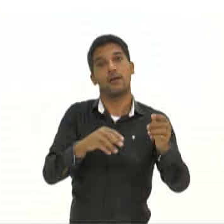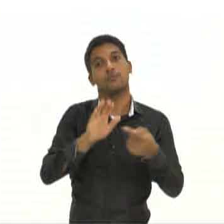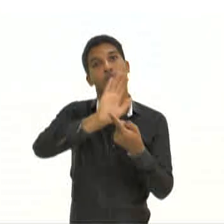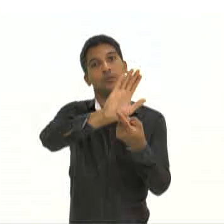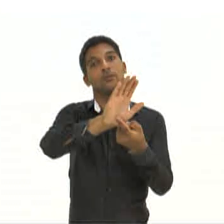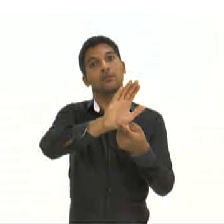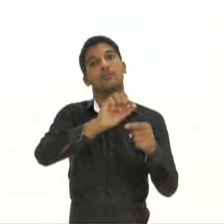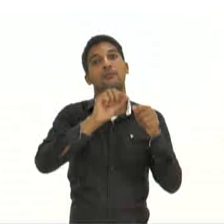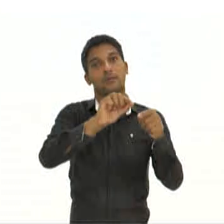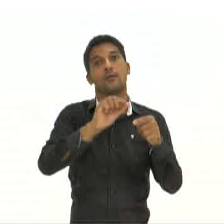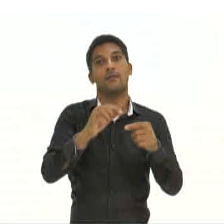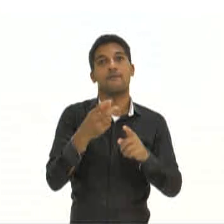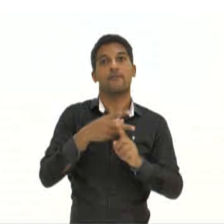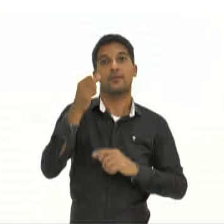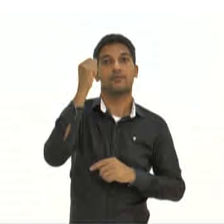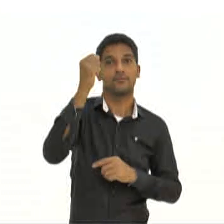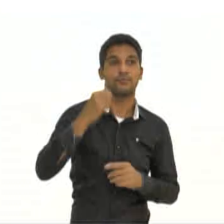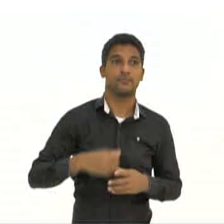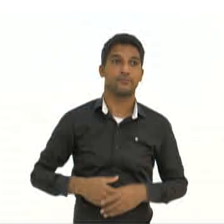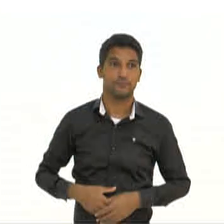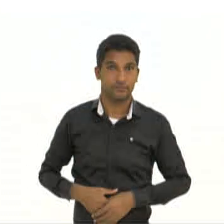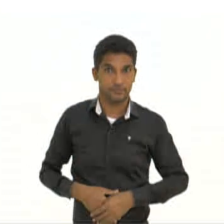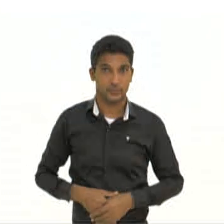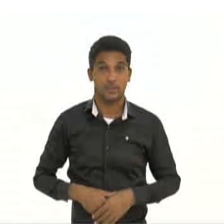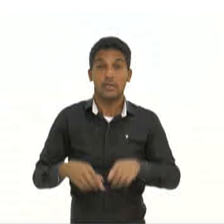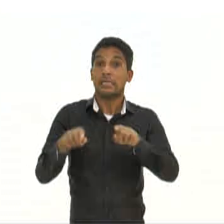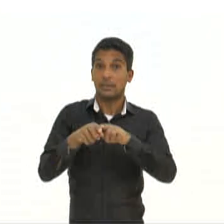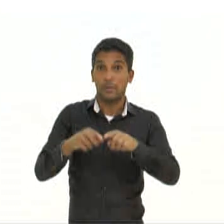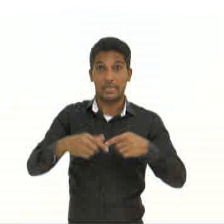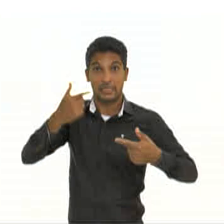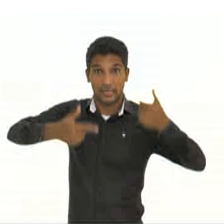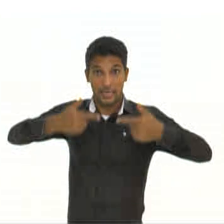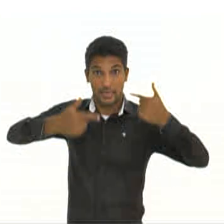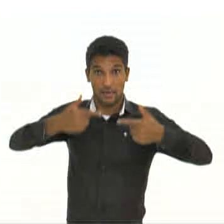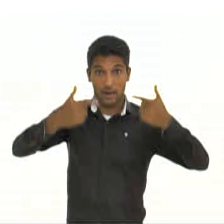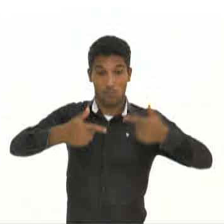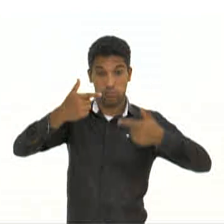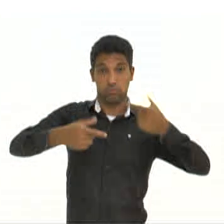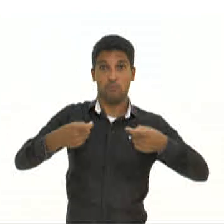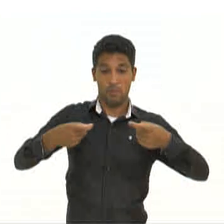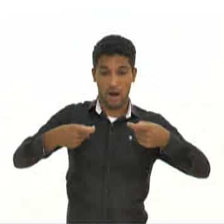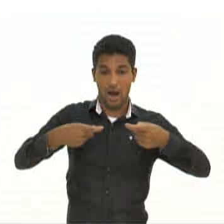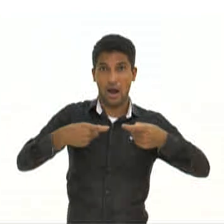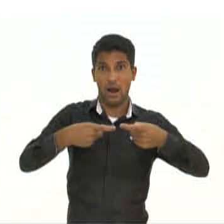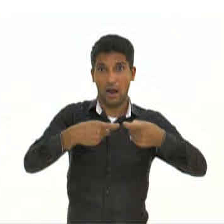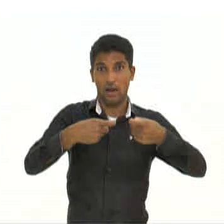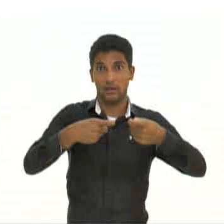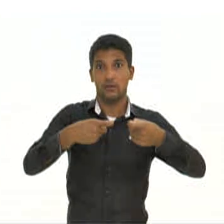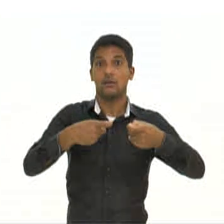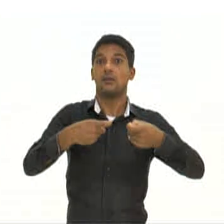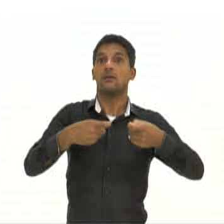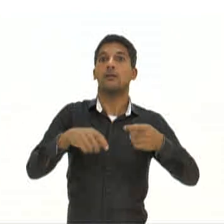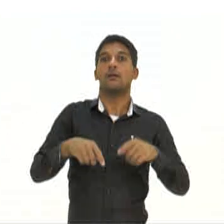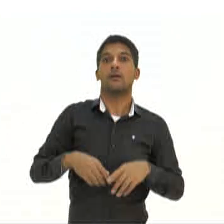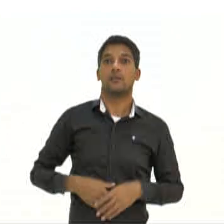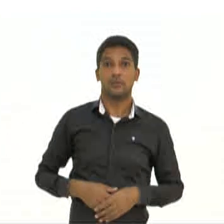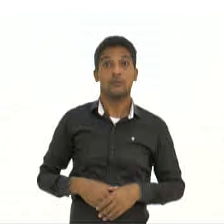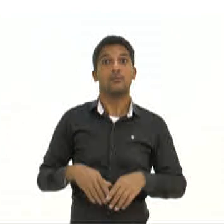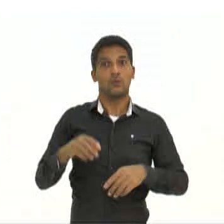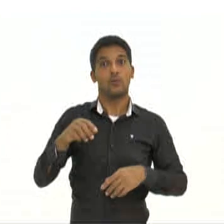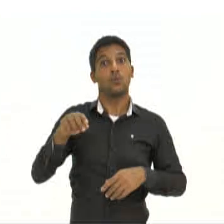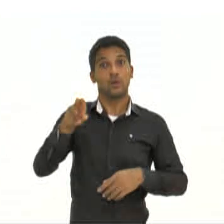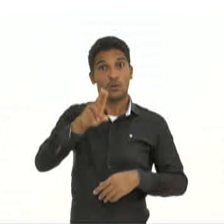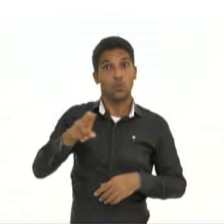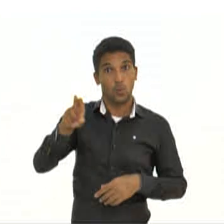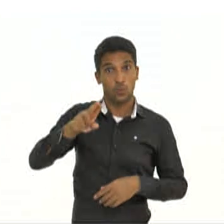guerra. Sem esses animais, os soldados seriam obrigados a se arriscar a topar com os inimigos na tentativa